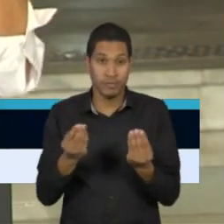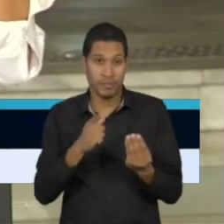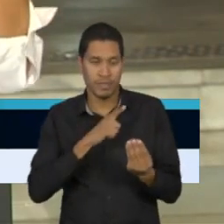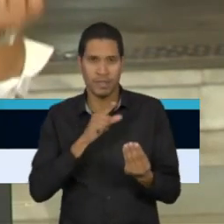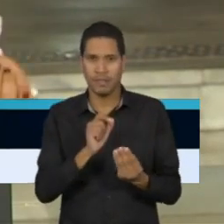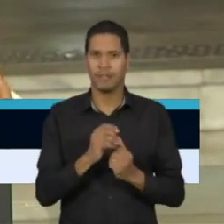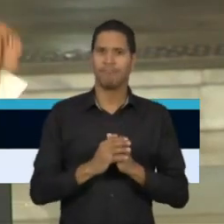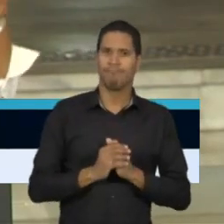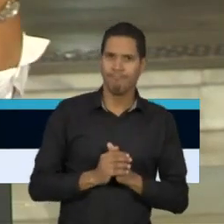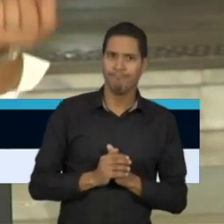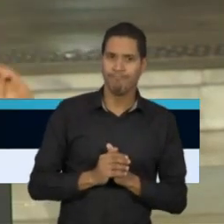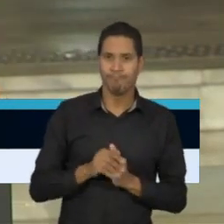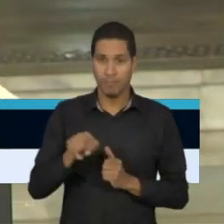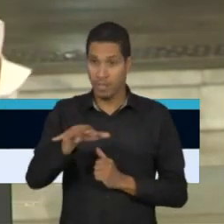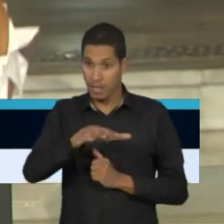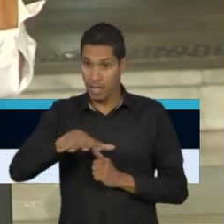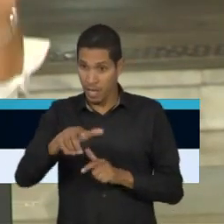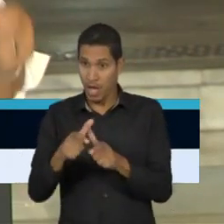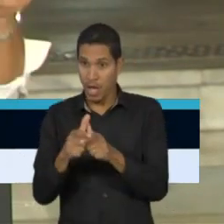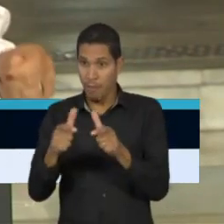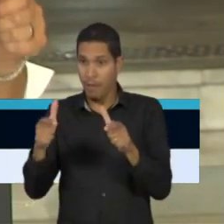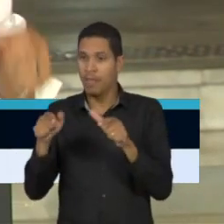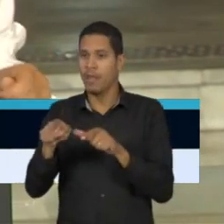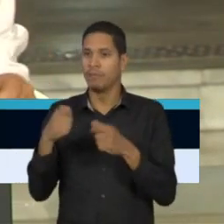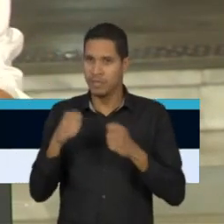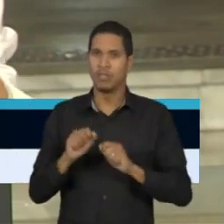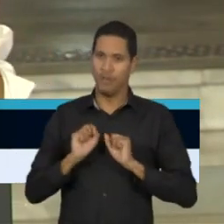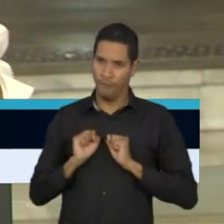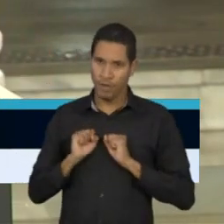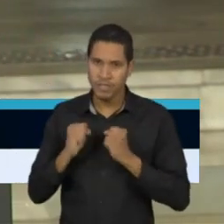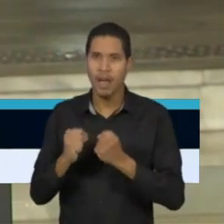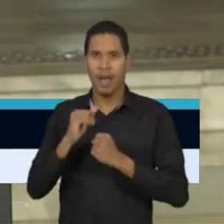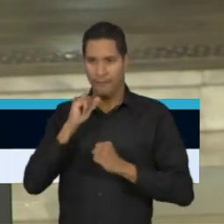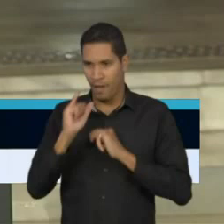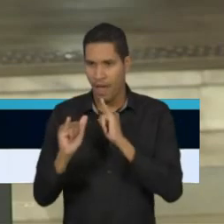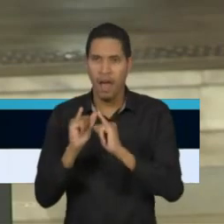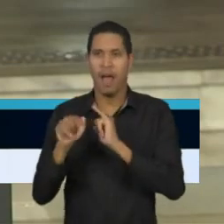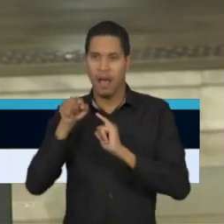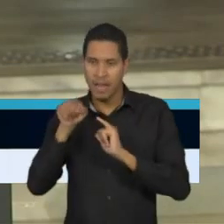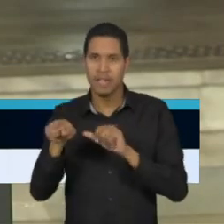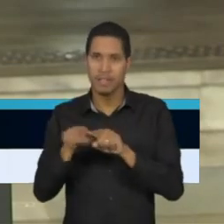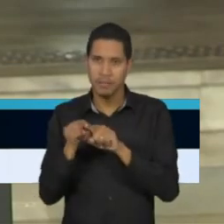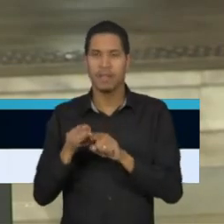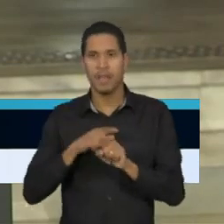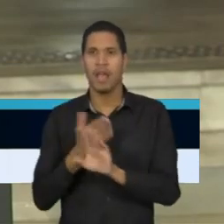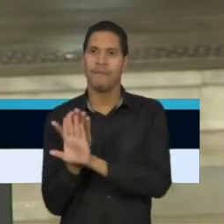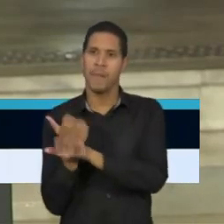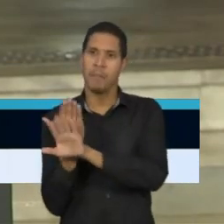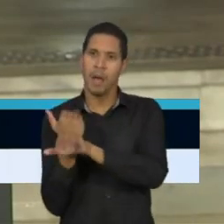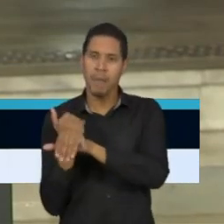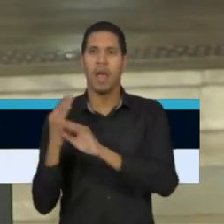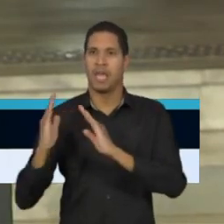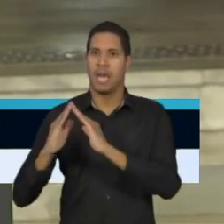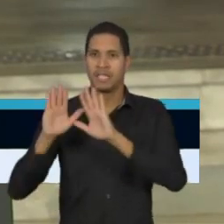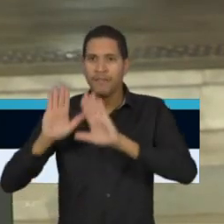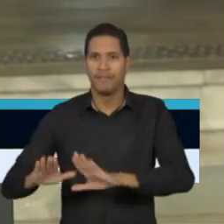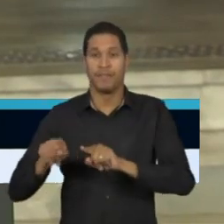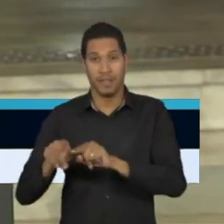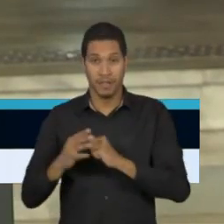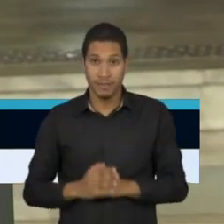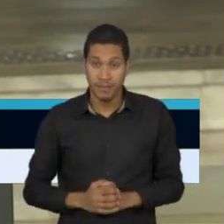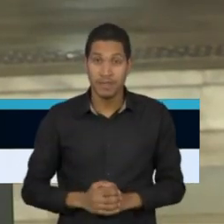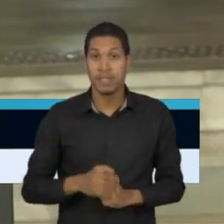retorno. Determinadas áreas, se está aumentando, nós temos que reforçar as medidas de isolamento domiciliar.